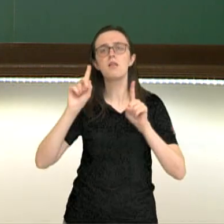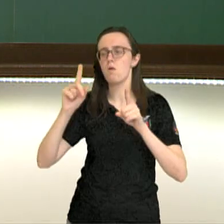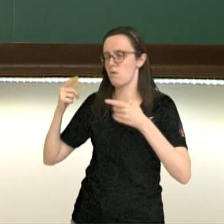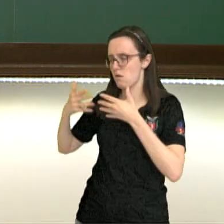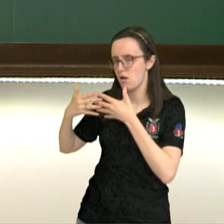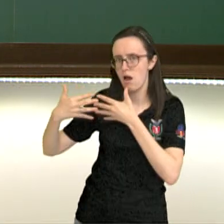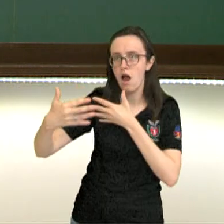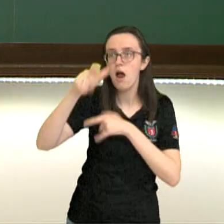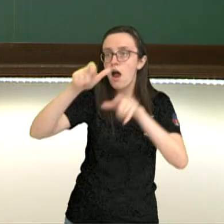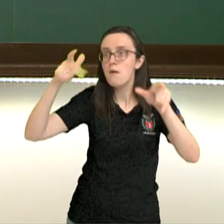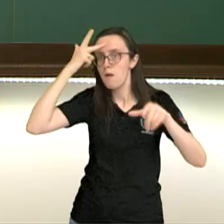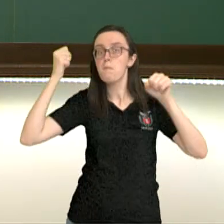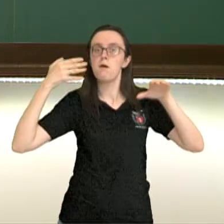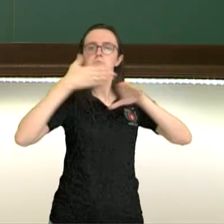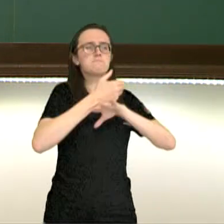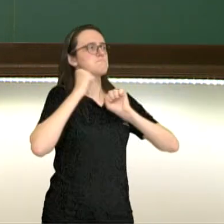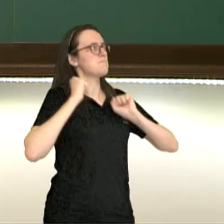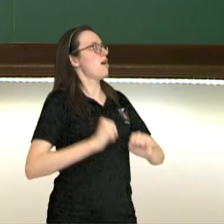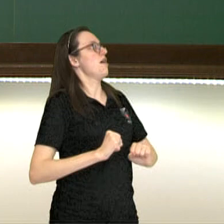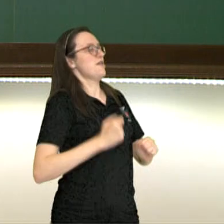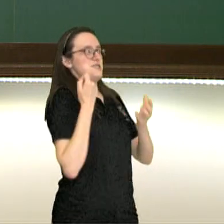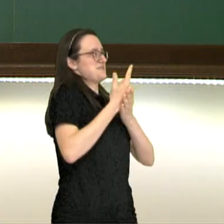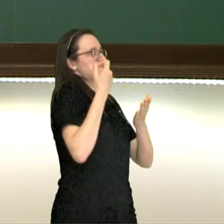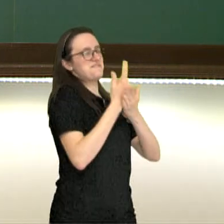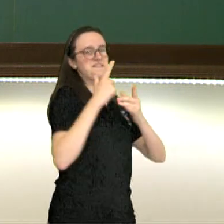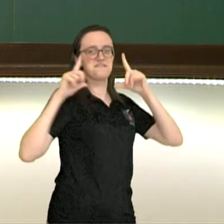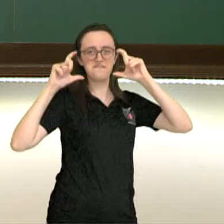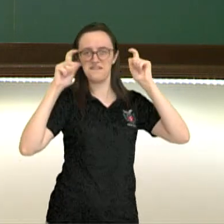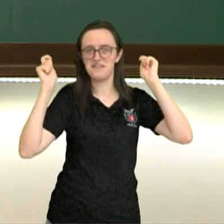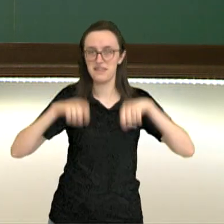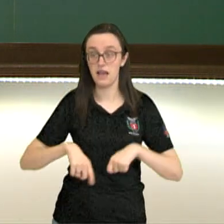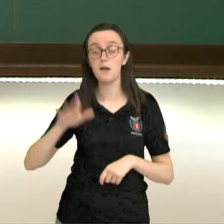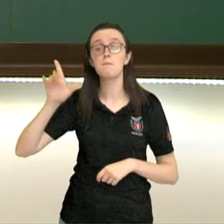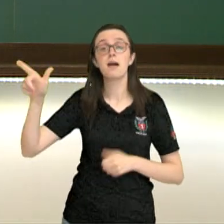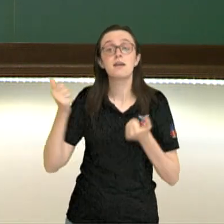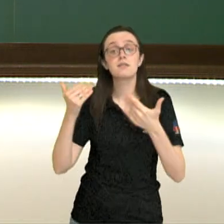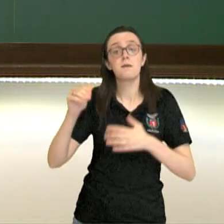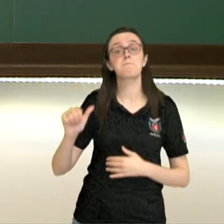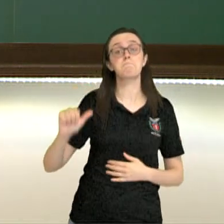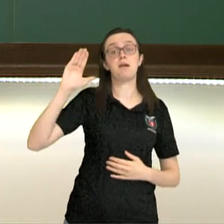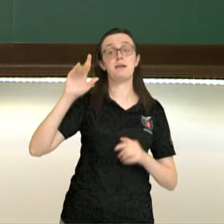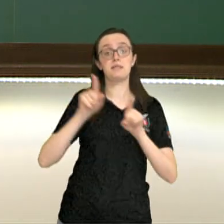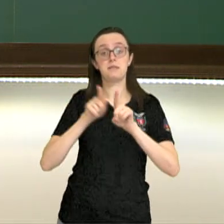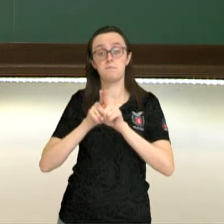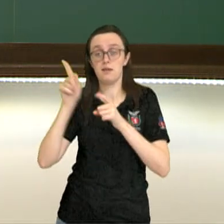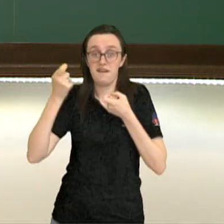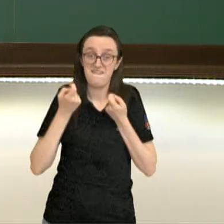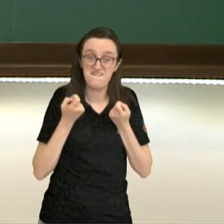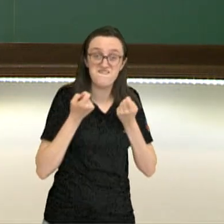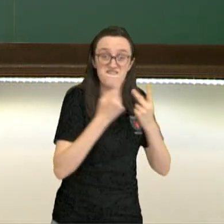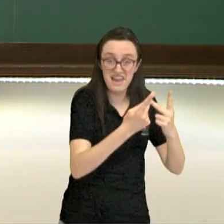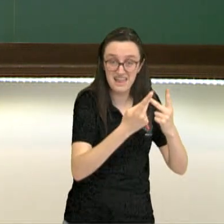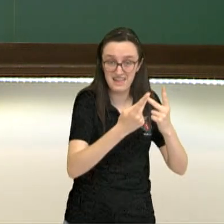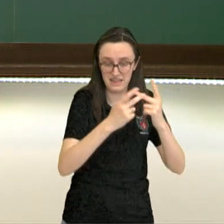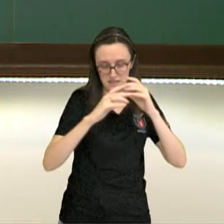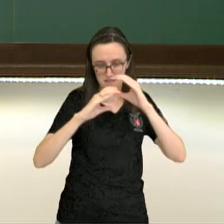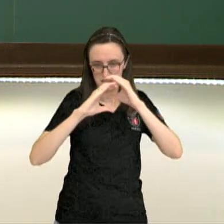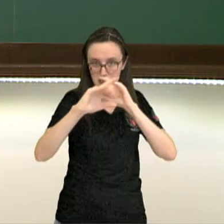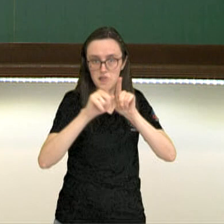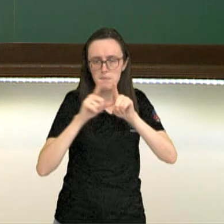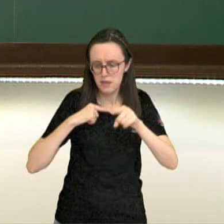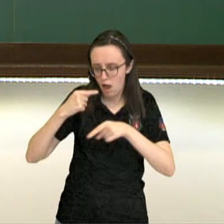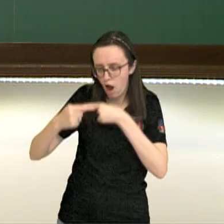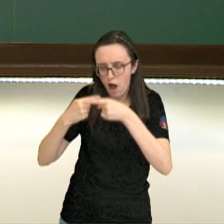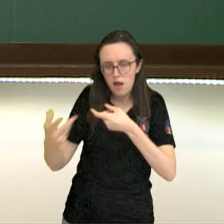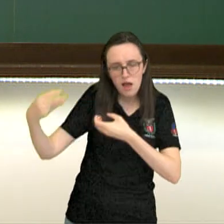tenham acesso à fotografia. E ele ainda oportuniza mais. Ele vende a câmera, o rolo fotográfico que